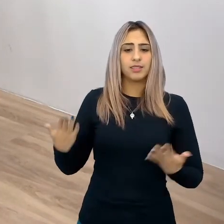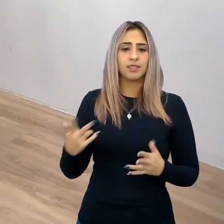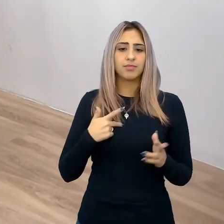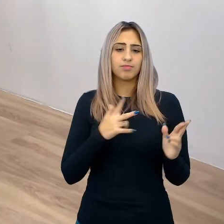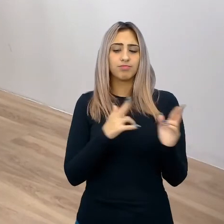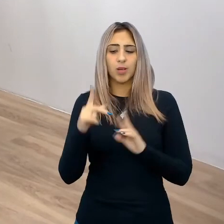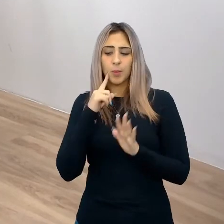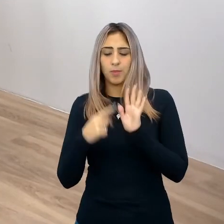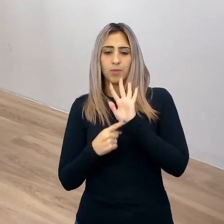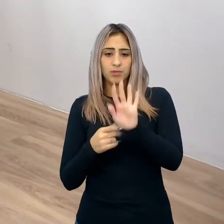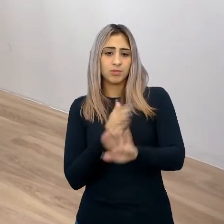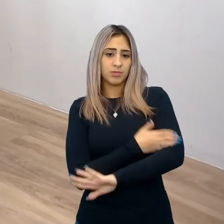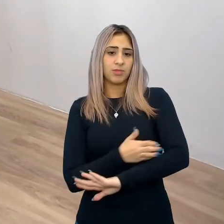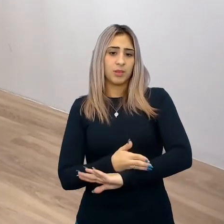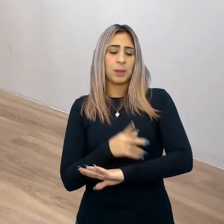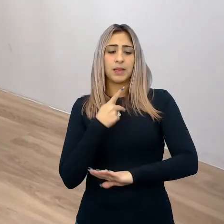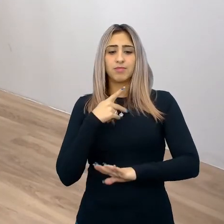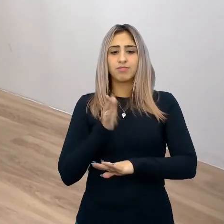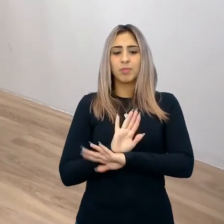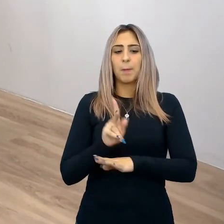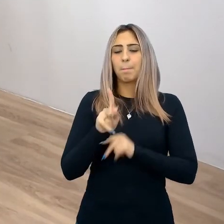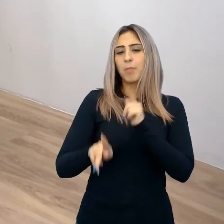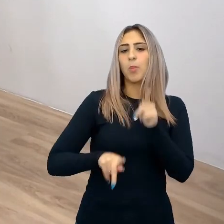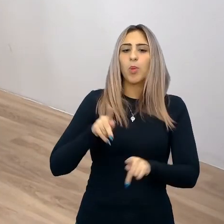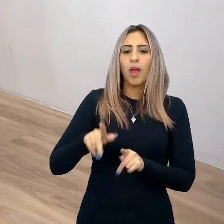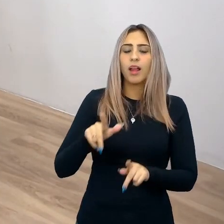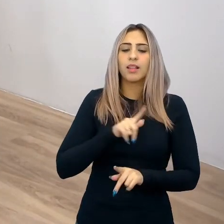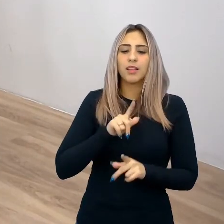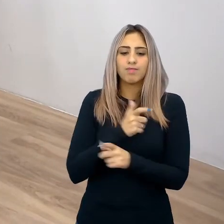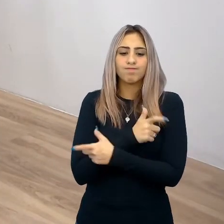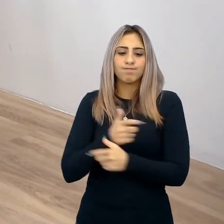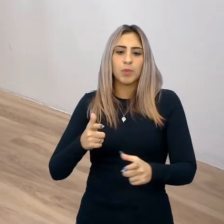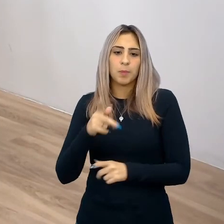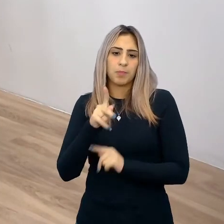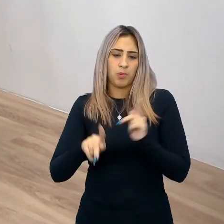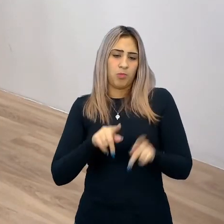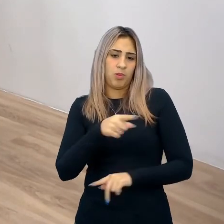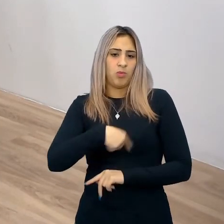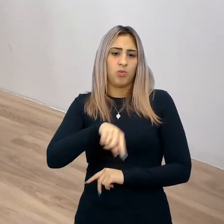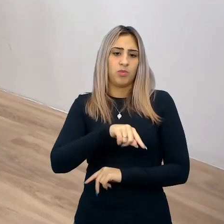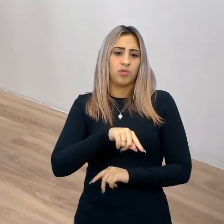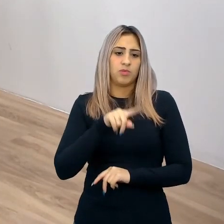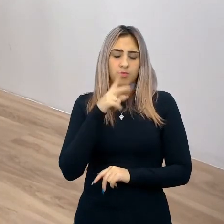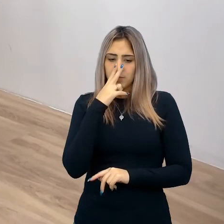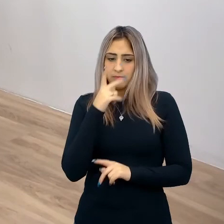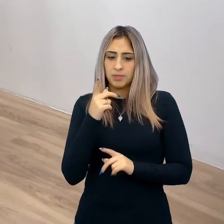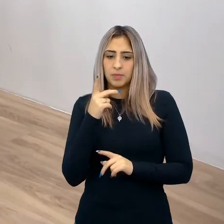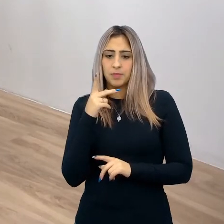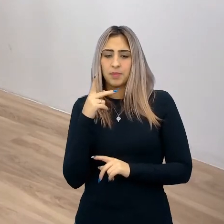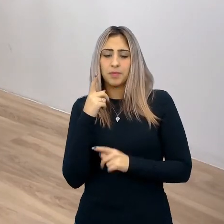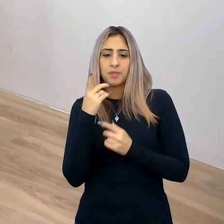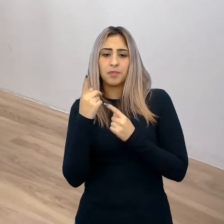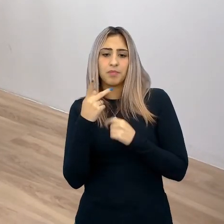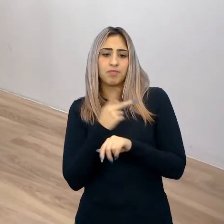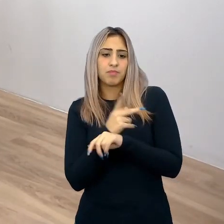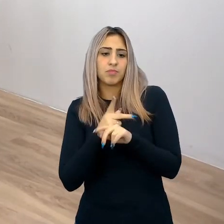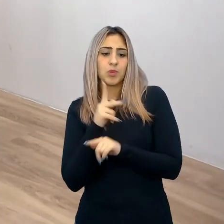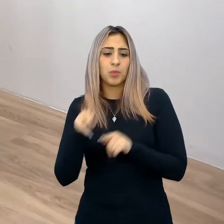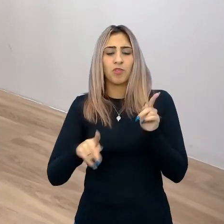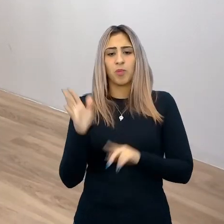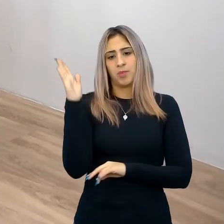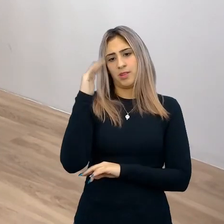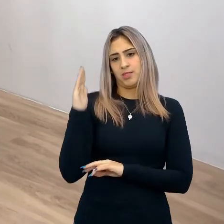no começo, o cinema popular, o que tem grande público, eu acredito que não está muito preocupado em mostrar a identidade do povo brasileiro,